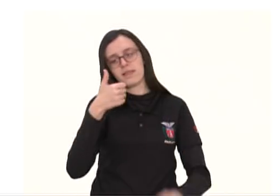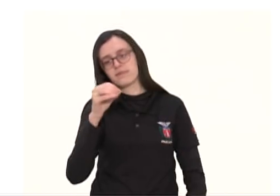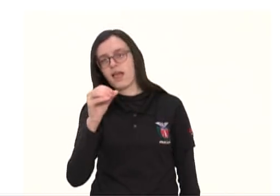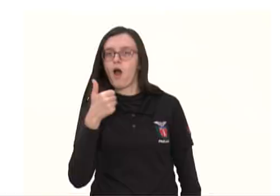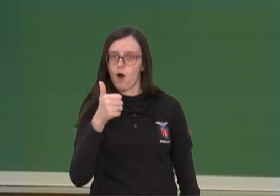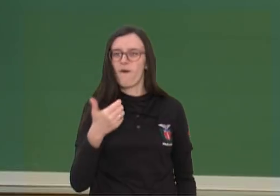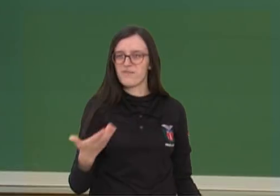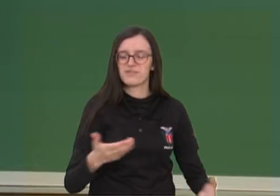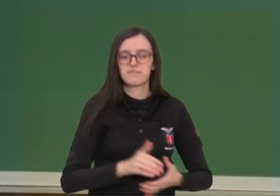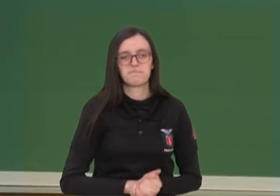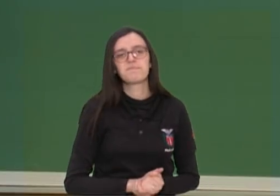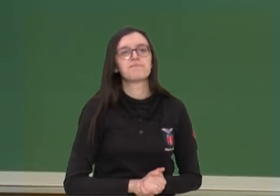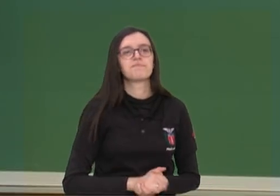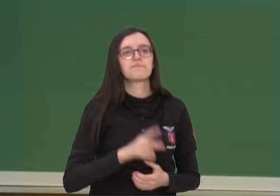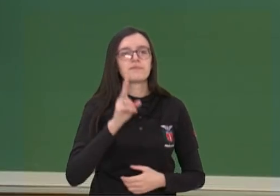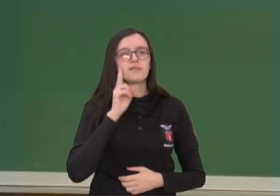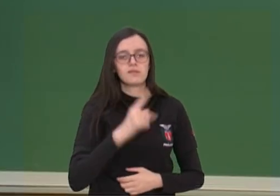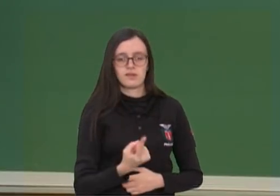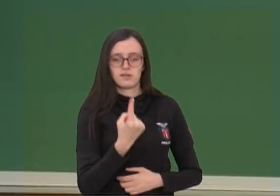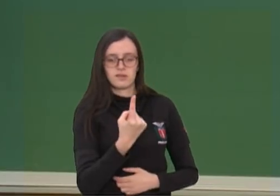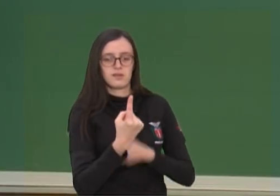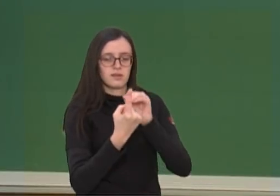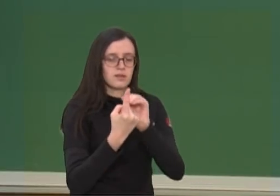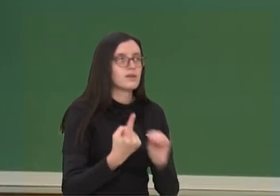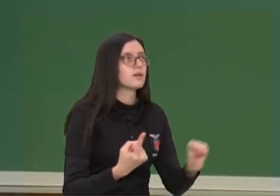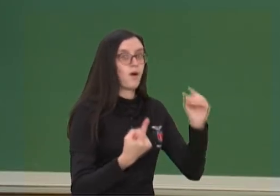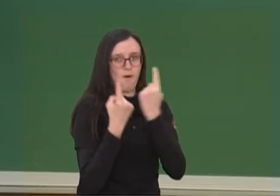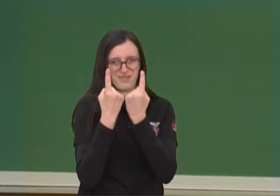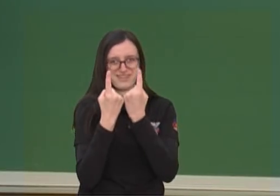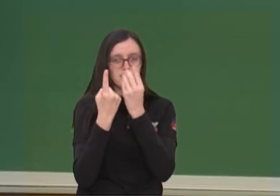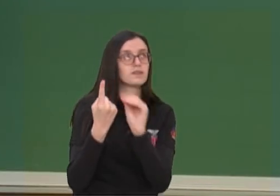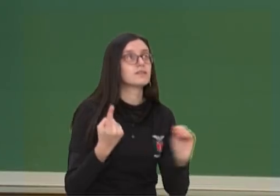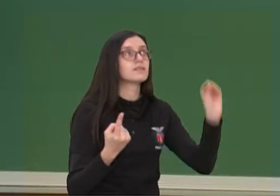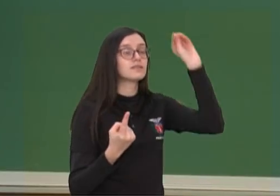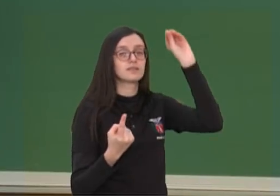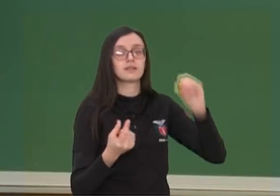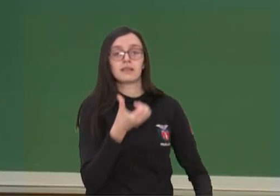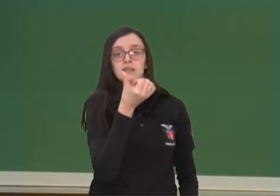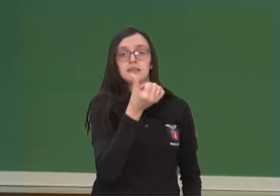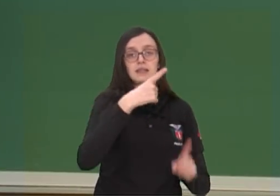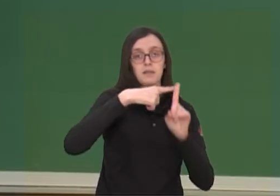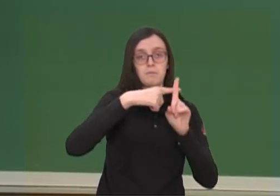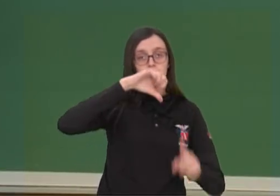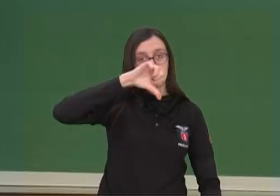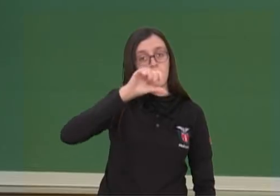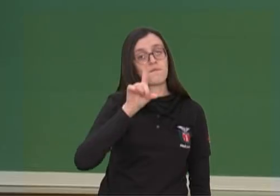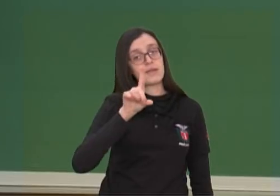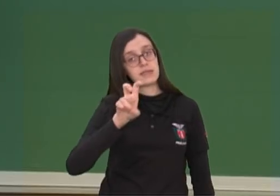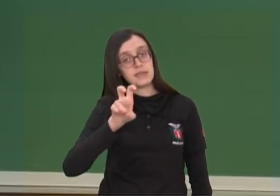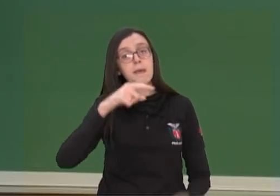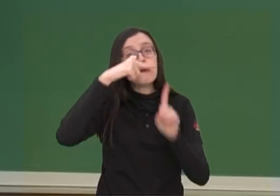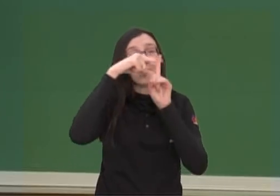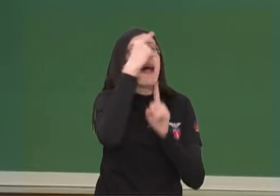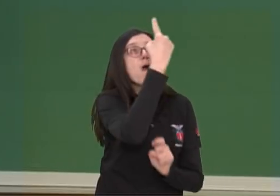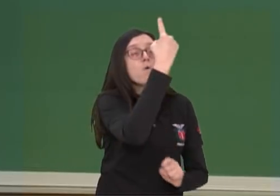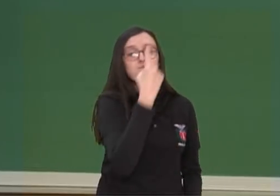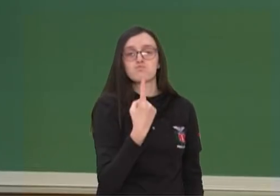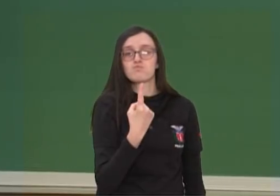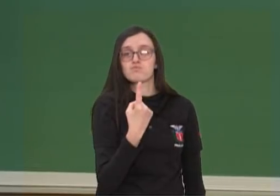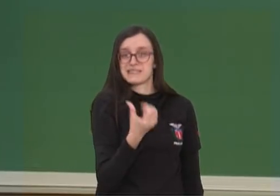nosso vai 1. Então, 6 mais 9, 15, com mais um que tinha lá,